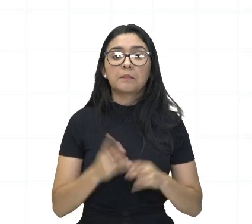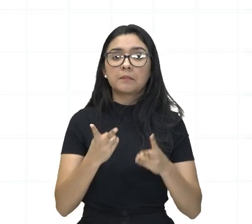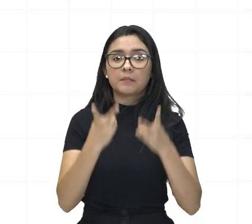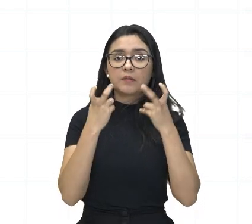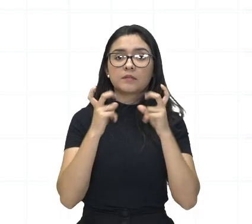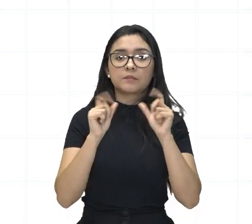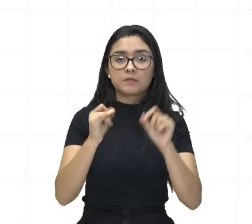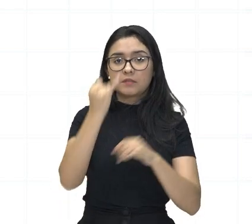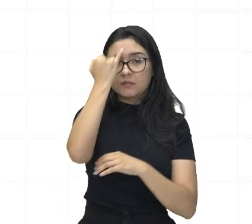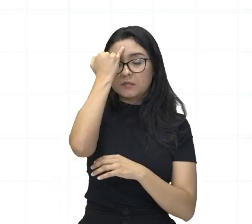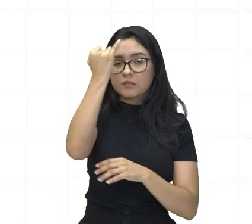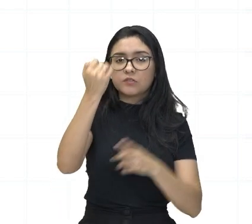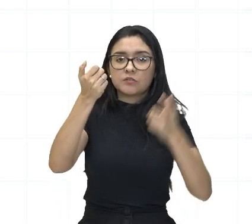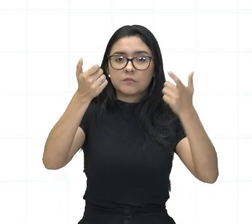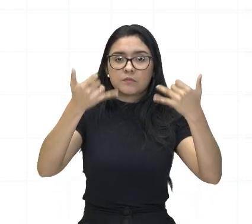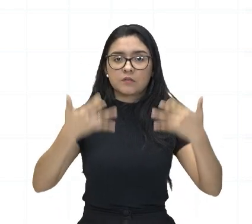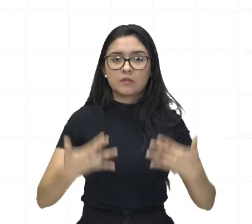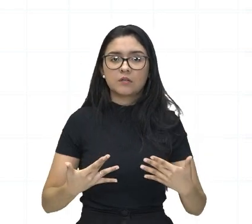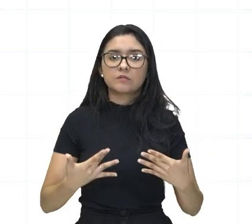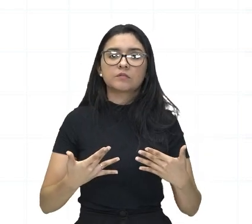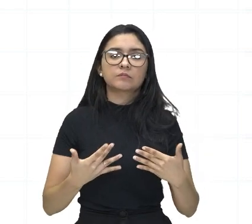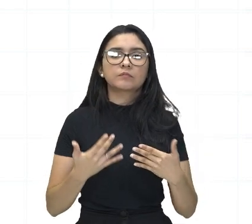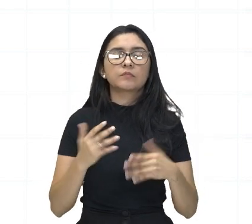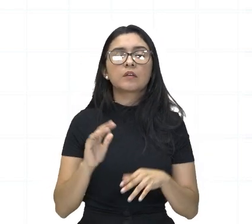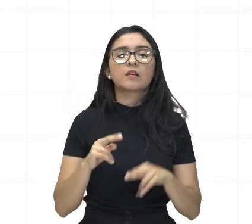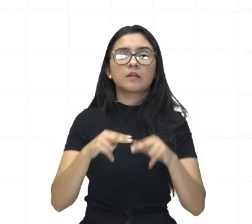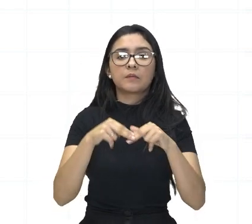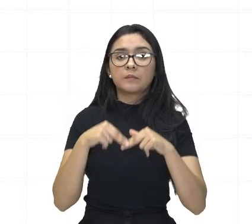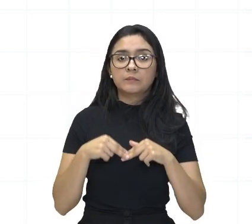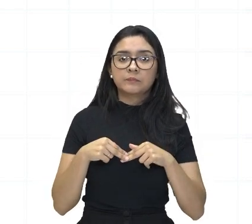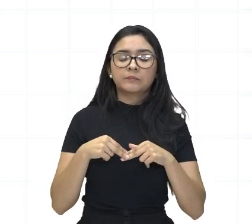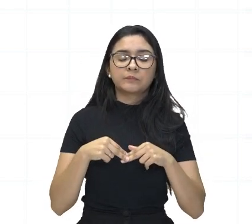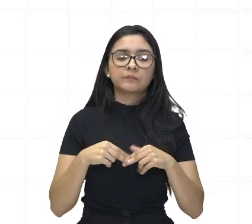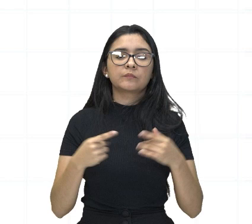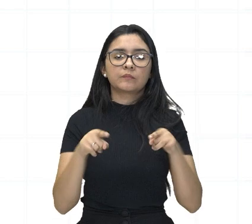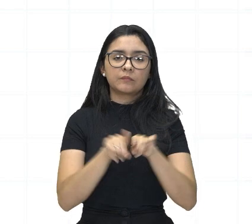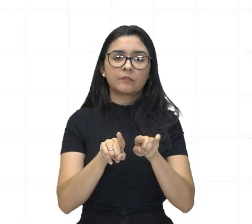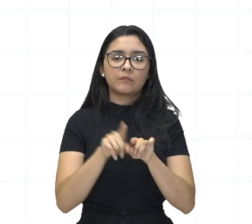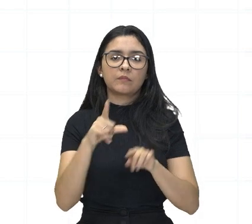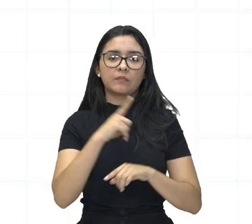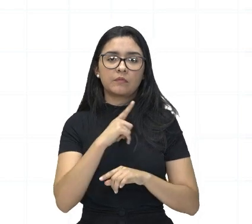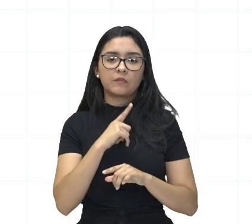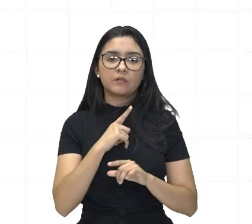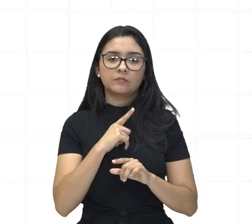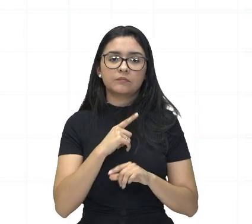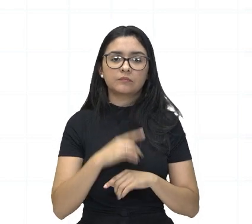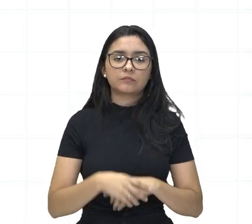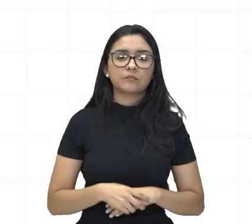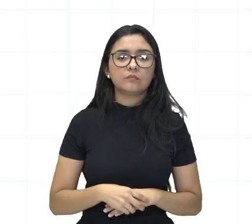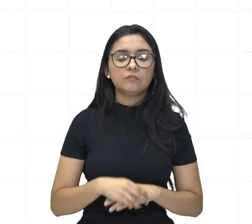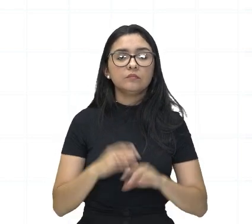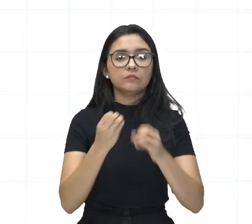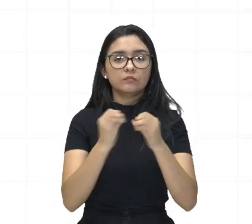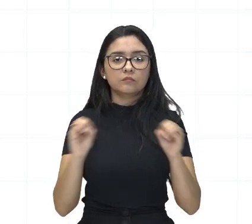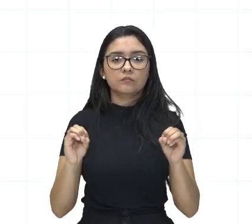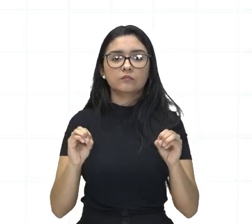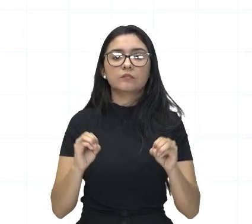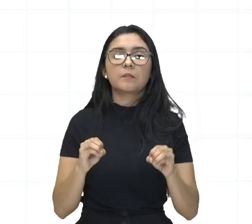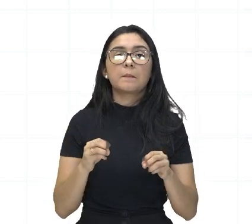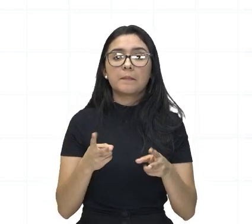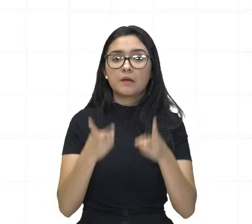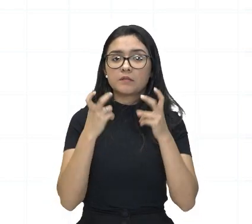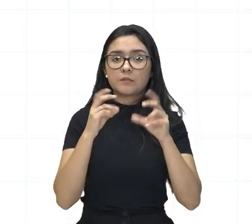essas ideias aí de explicação, de causa, elas estão presentes com essas orações. Perceba, a conjunção